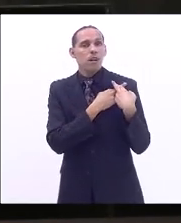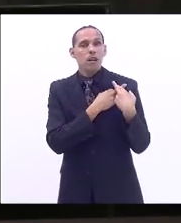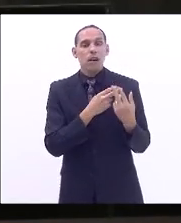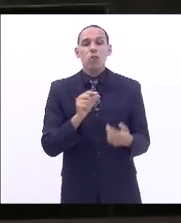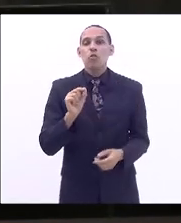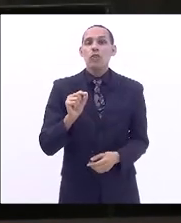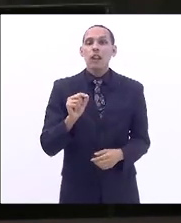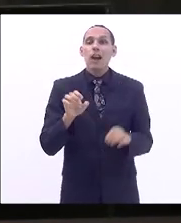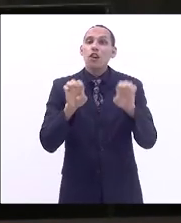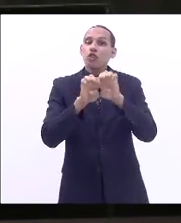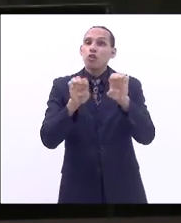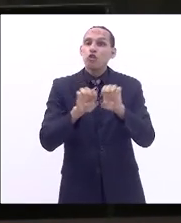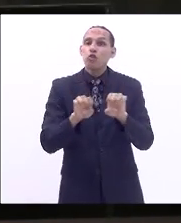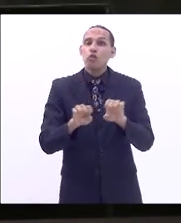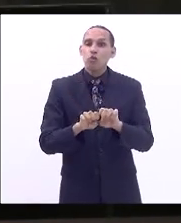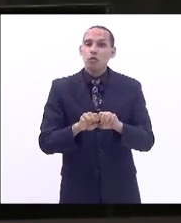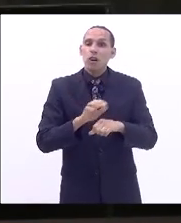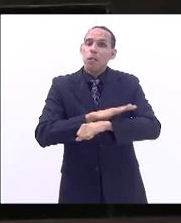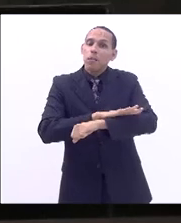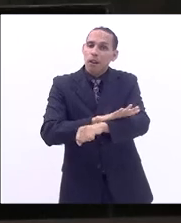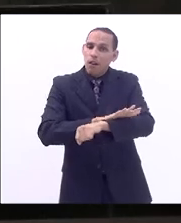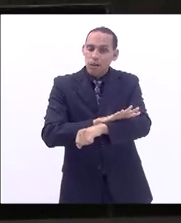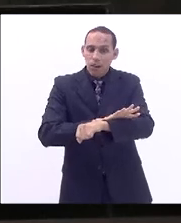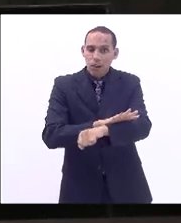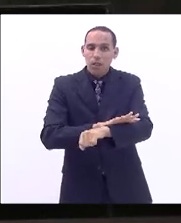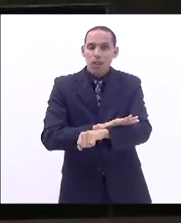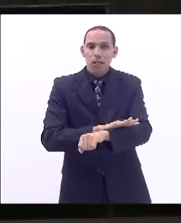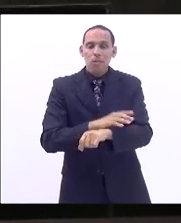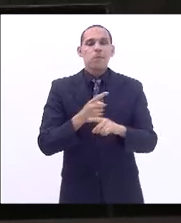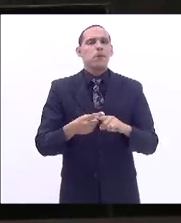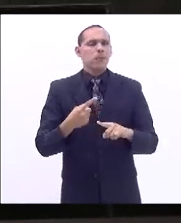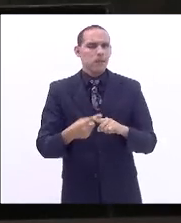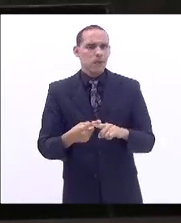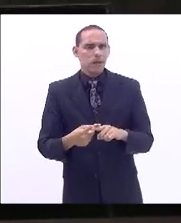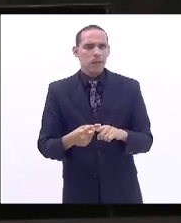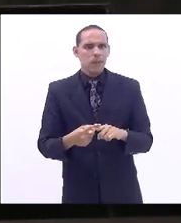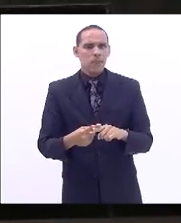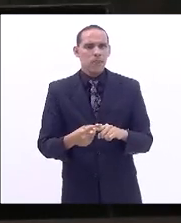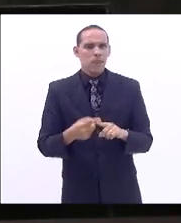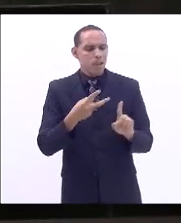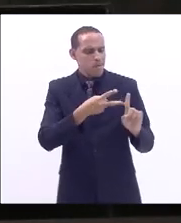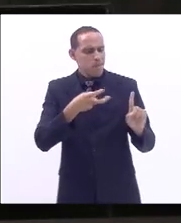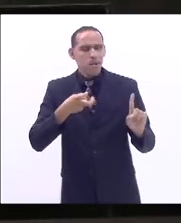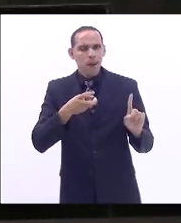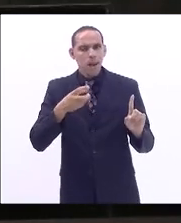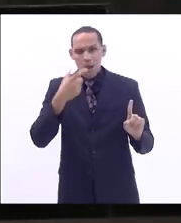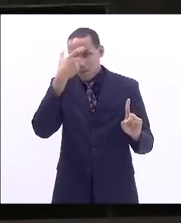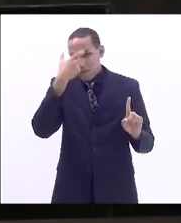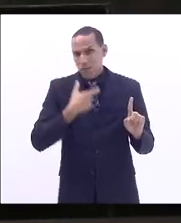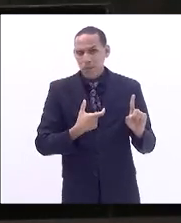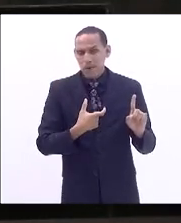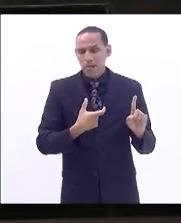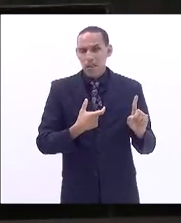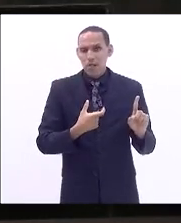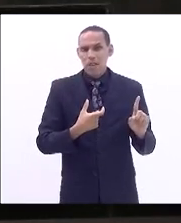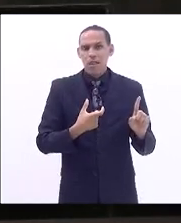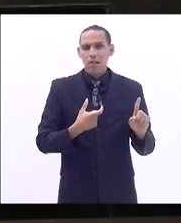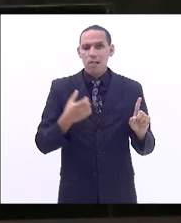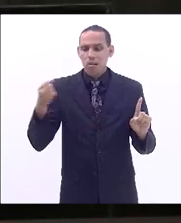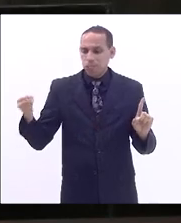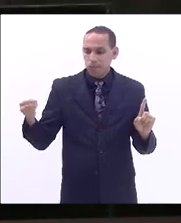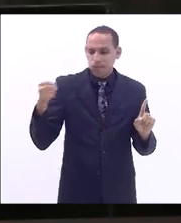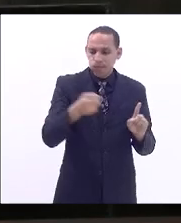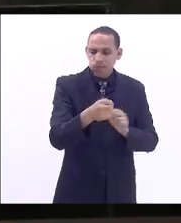uma estrutura a pista que por meio de um reconhecimento facial vai